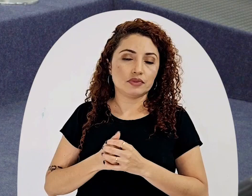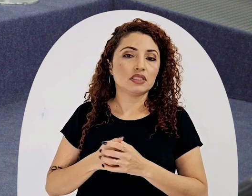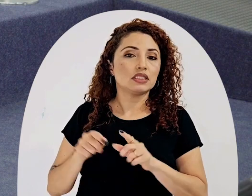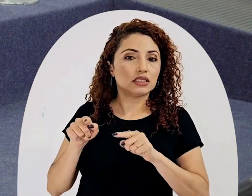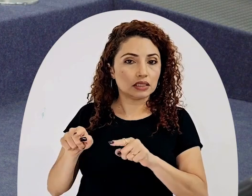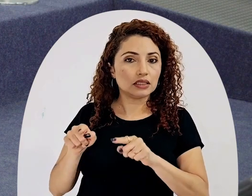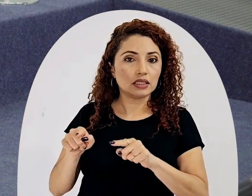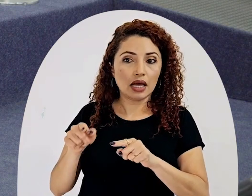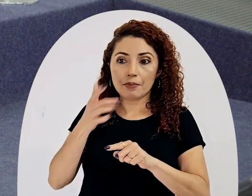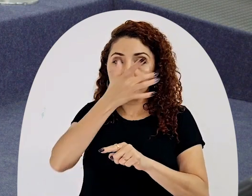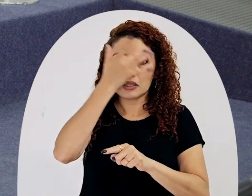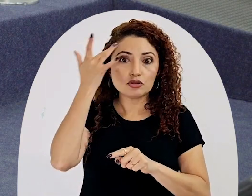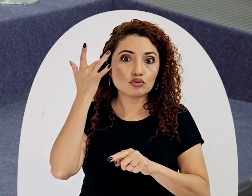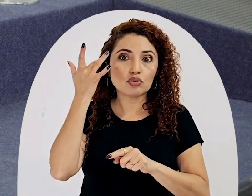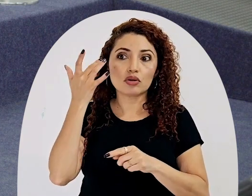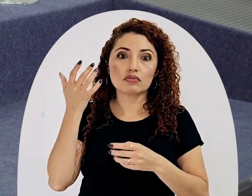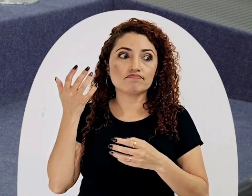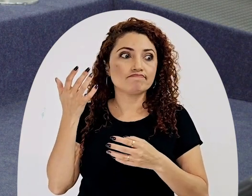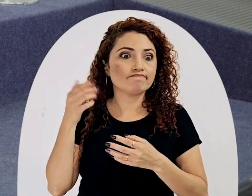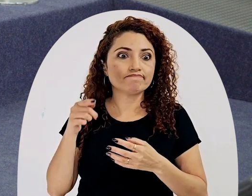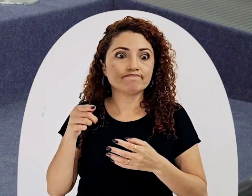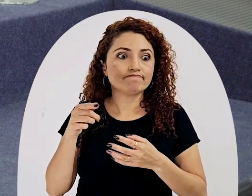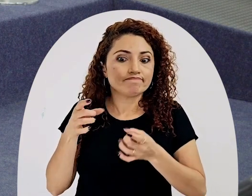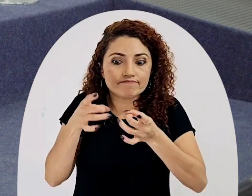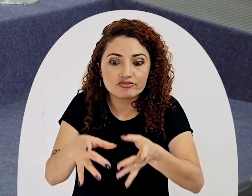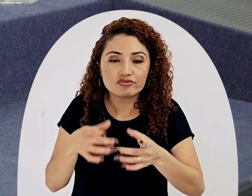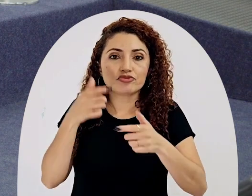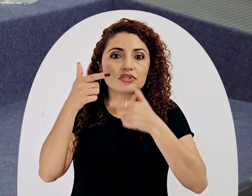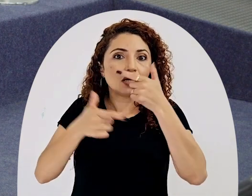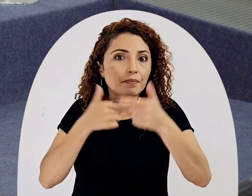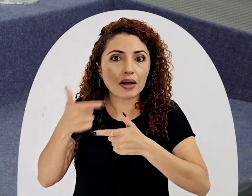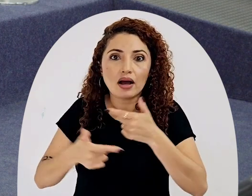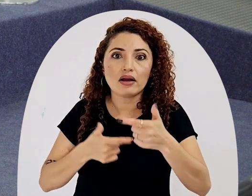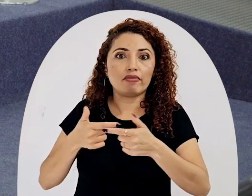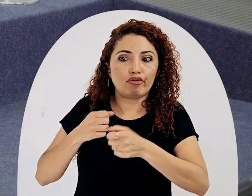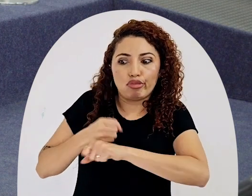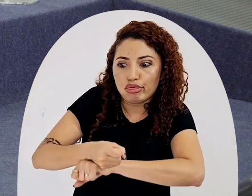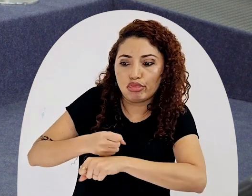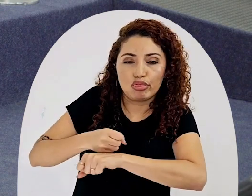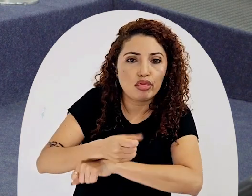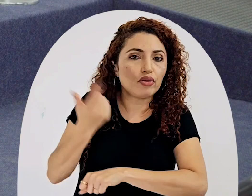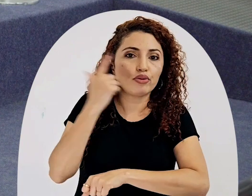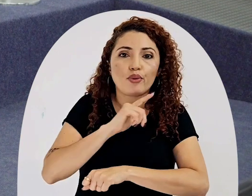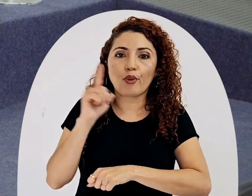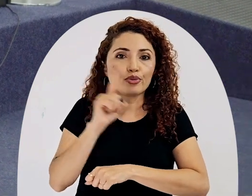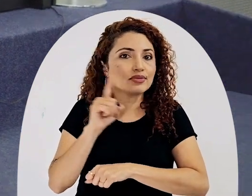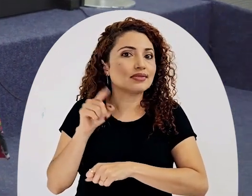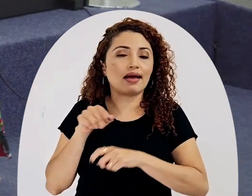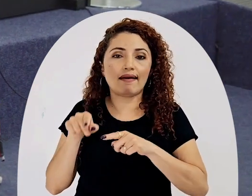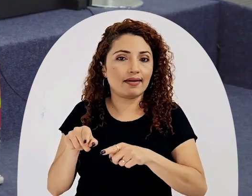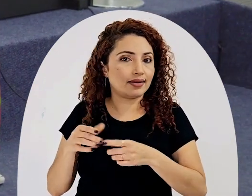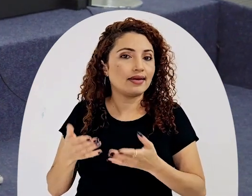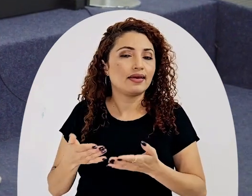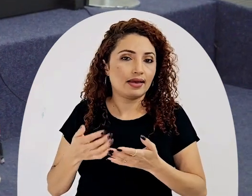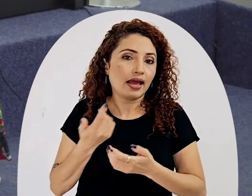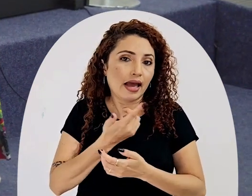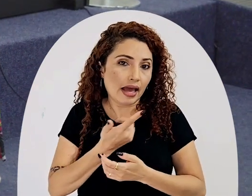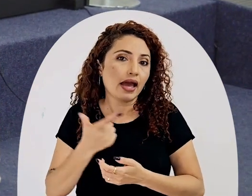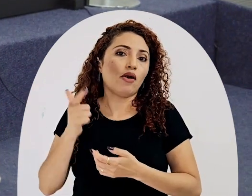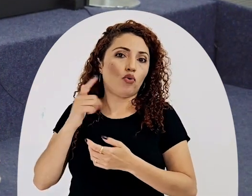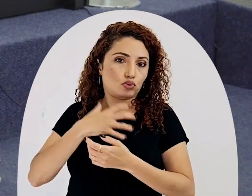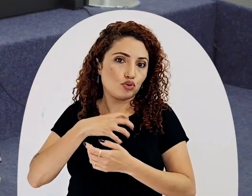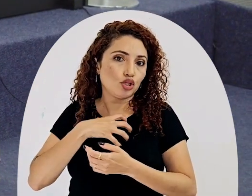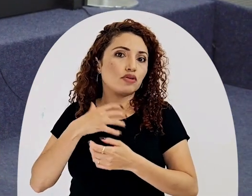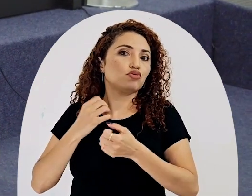onde a pessoa não tem como sair daquele ciclo de exploração. Então, são outros formatos, obviamente, né? Mas